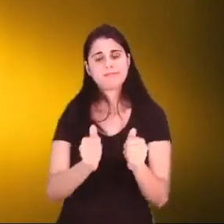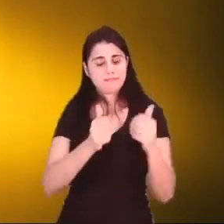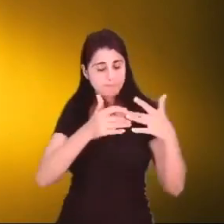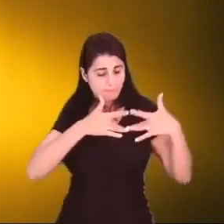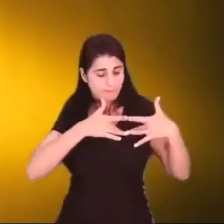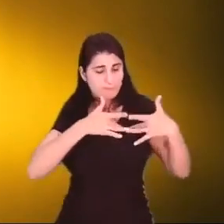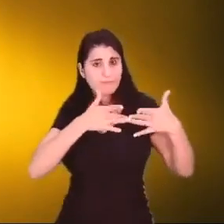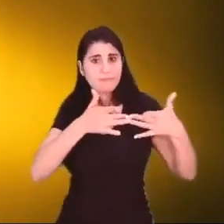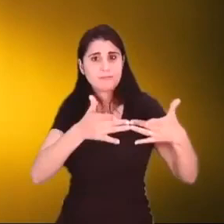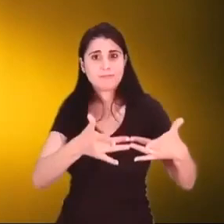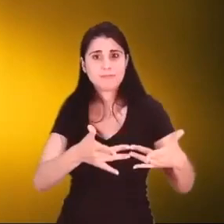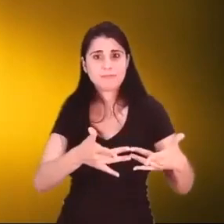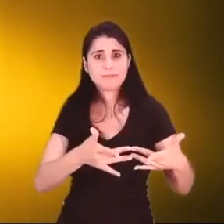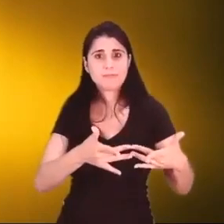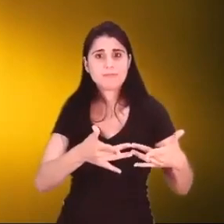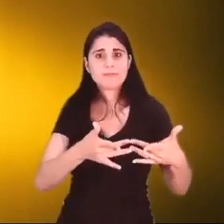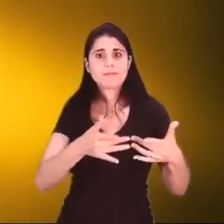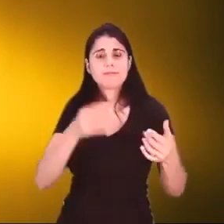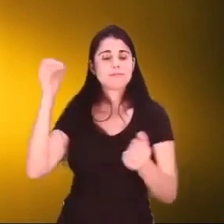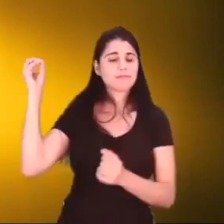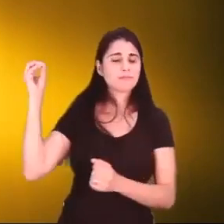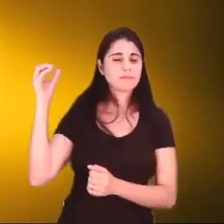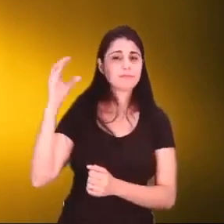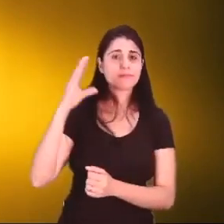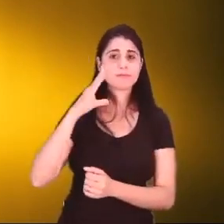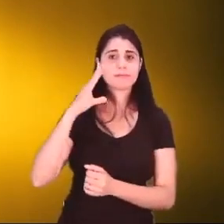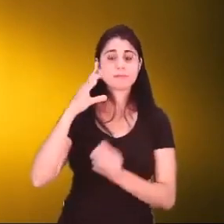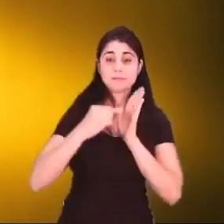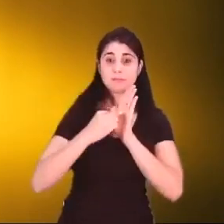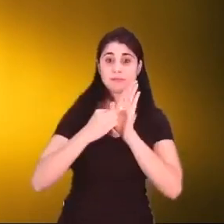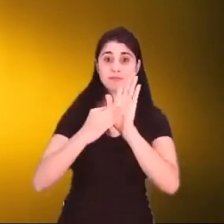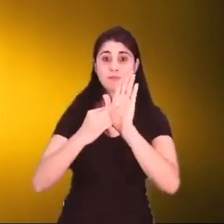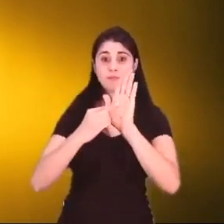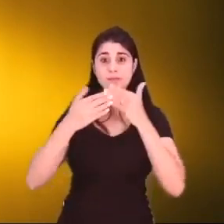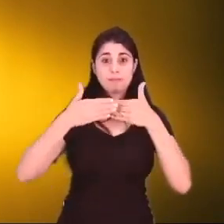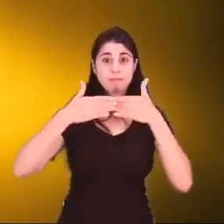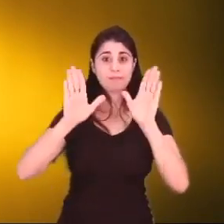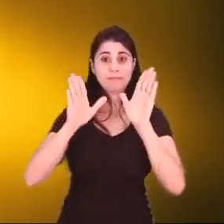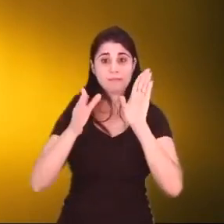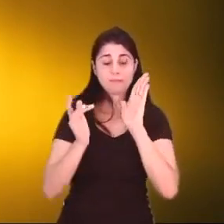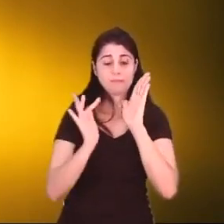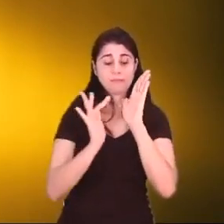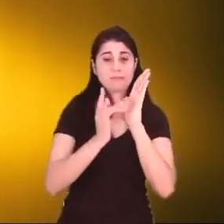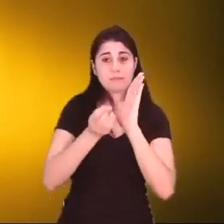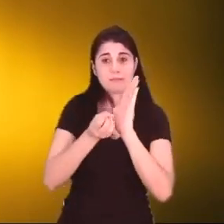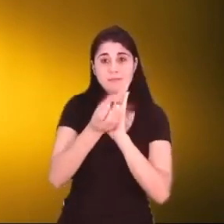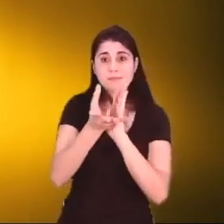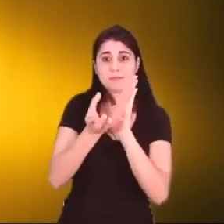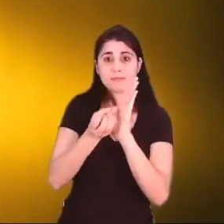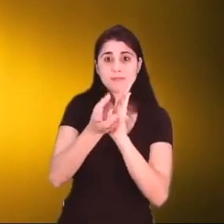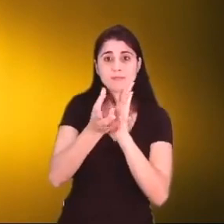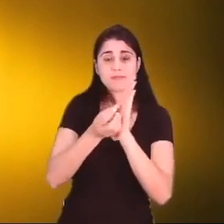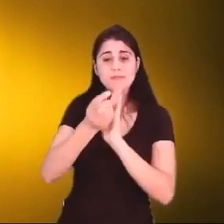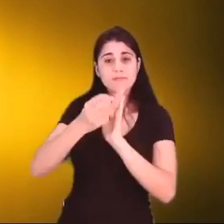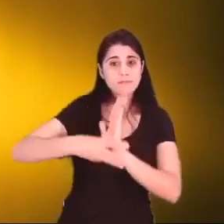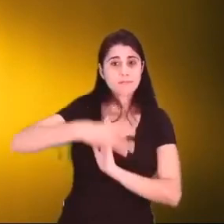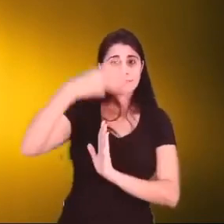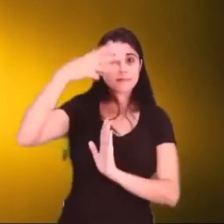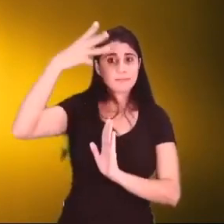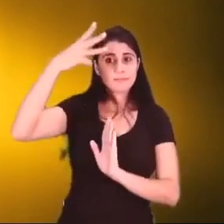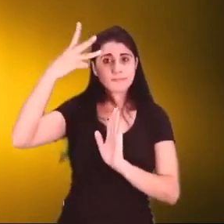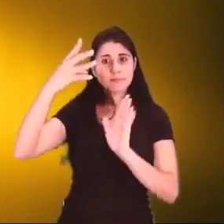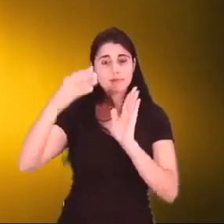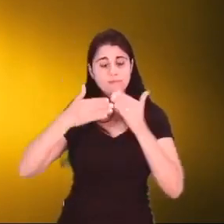dedicadas à luz da revelação cristã, da terceira revelação